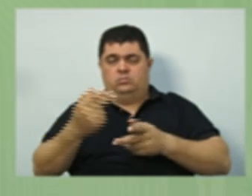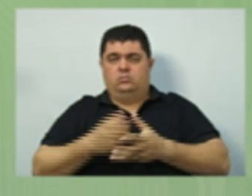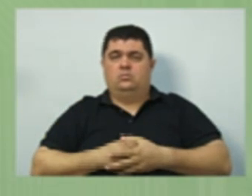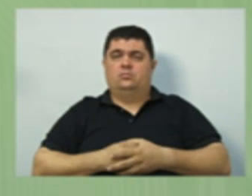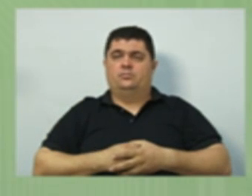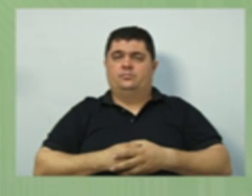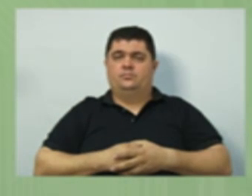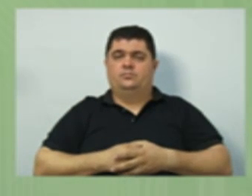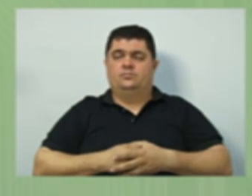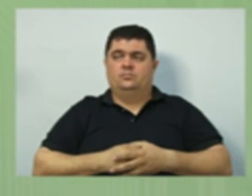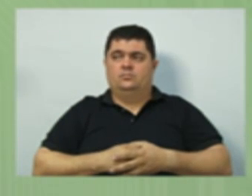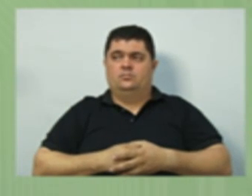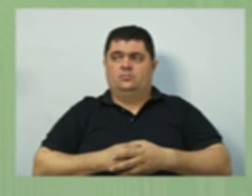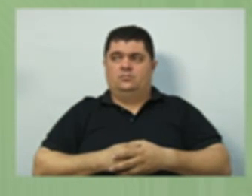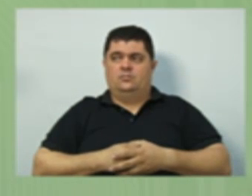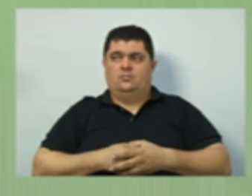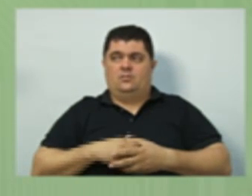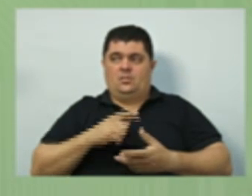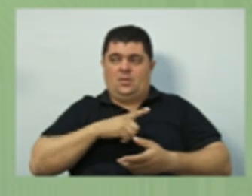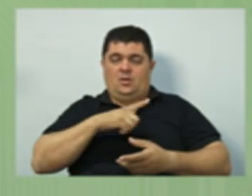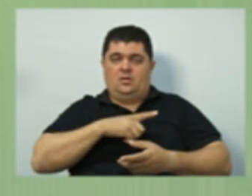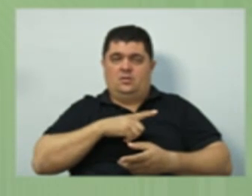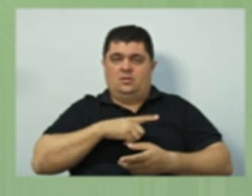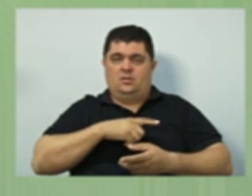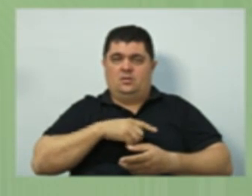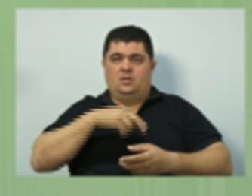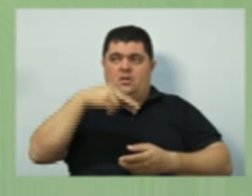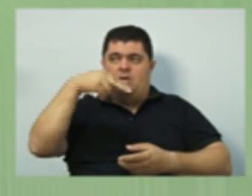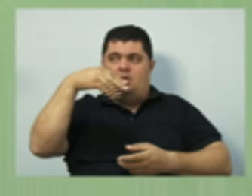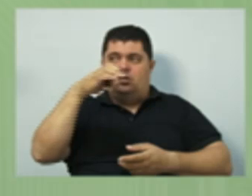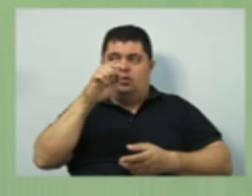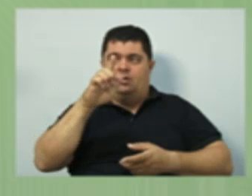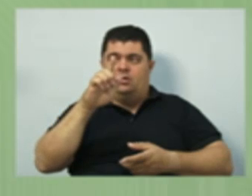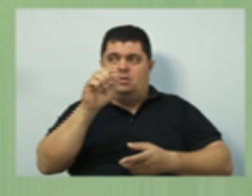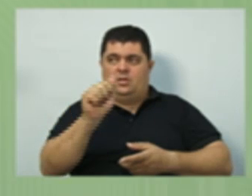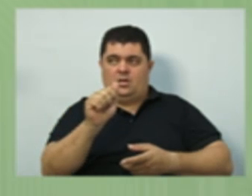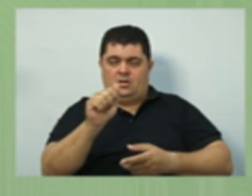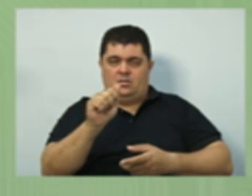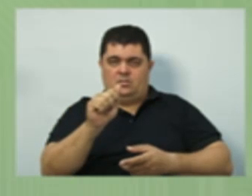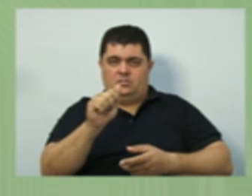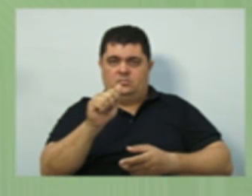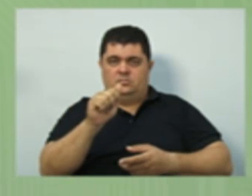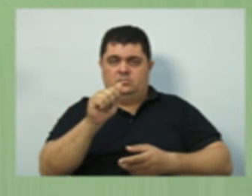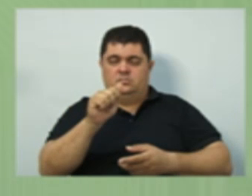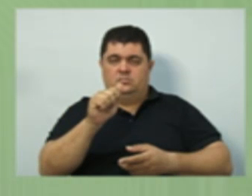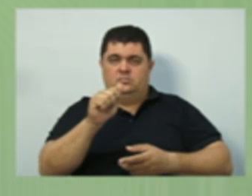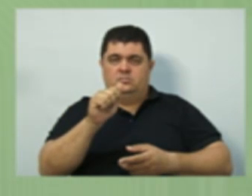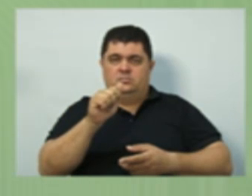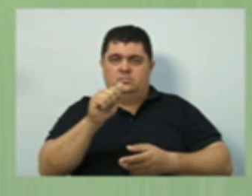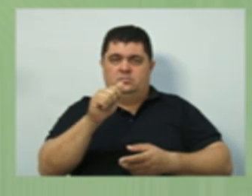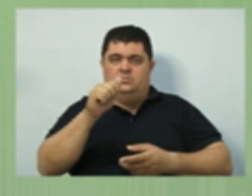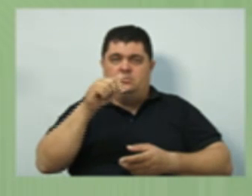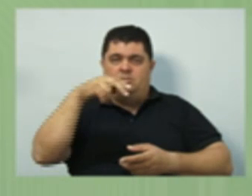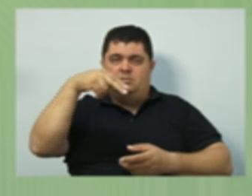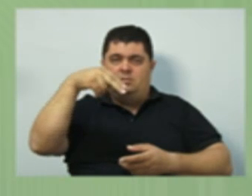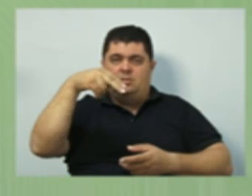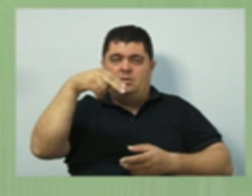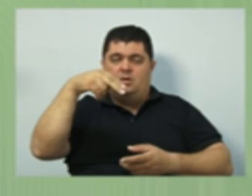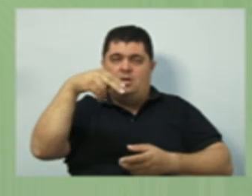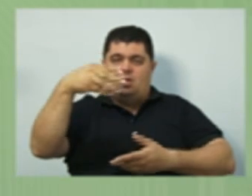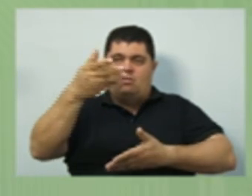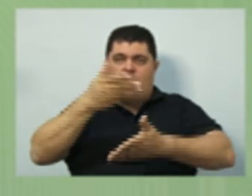Esta atividade do cidadão, veja que ao lado tem a palavra nega. Eu quero chamar a atenção para você a expressão